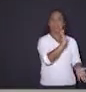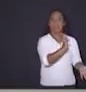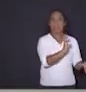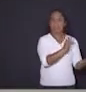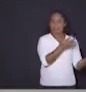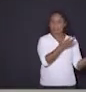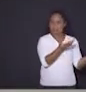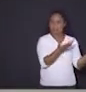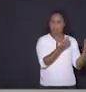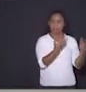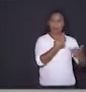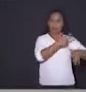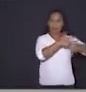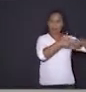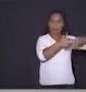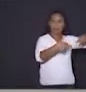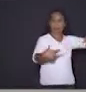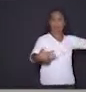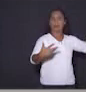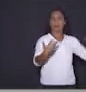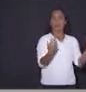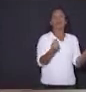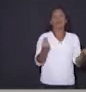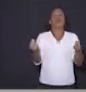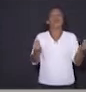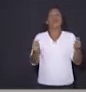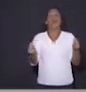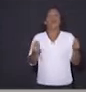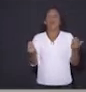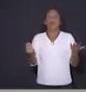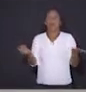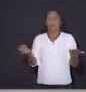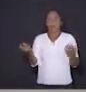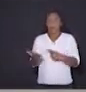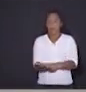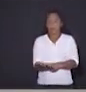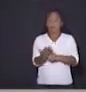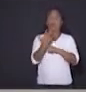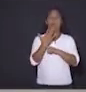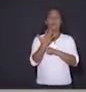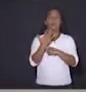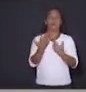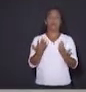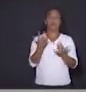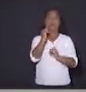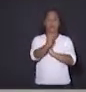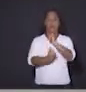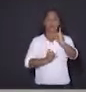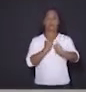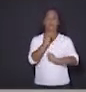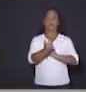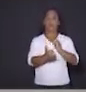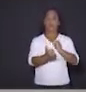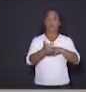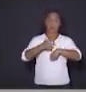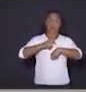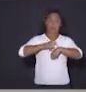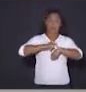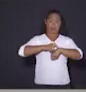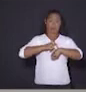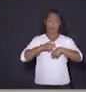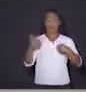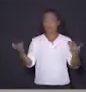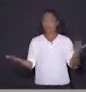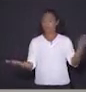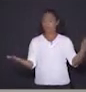como lidar com isso como lidar com a proteção da liberdade de expressão na internet ao mesmo tempo em que isso tem que ser